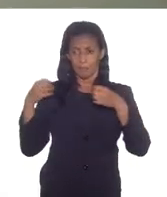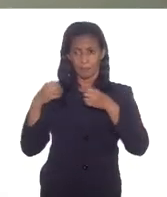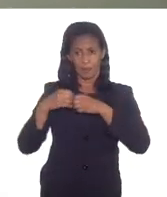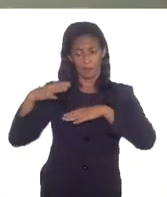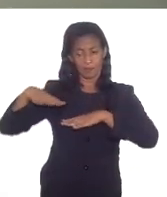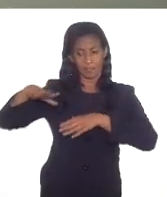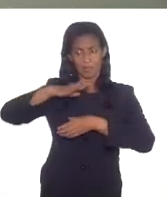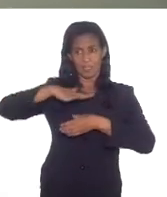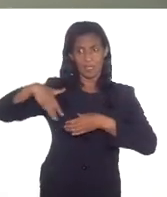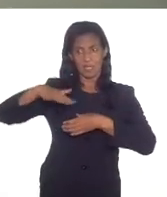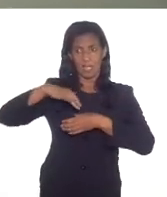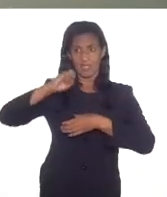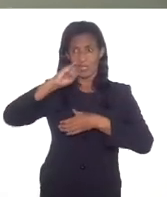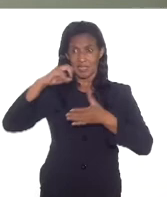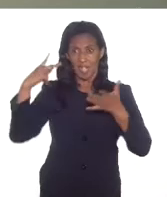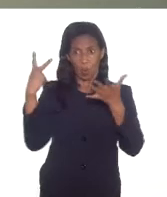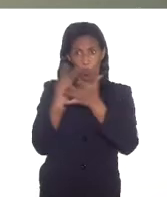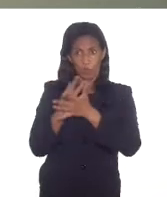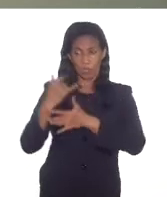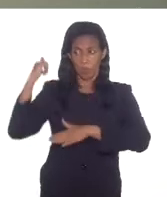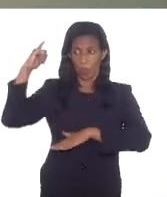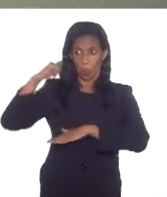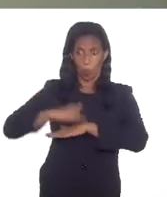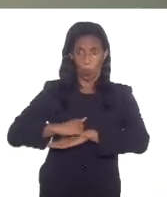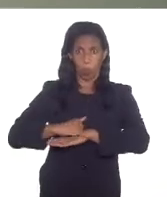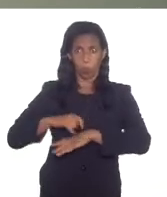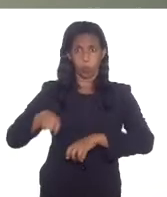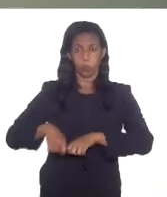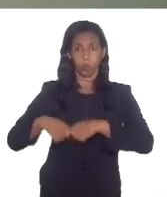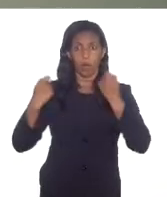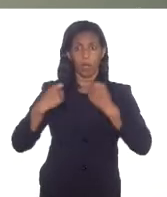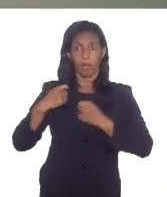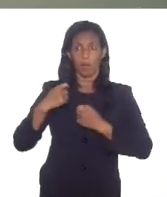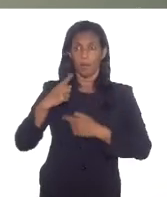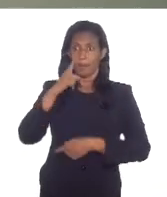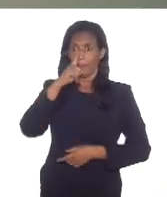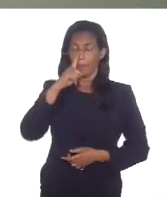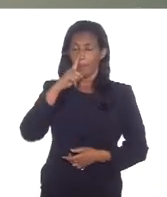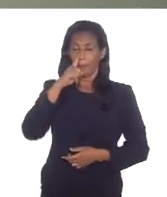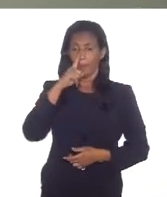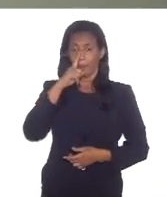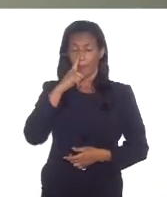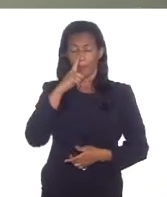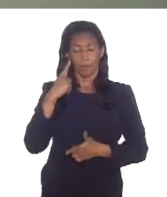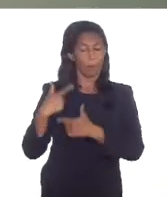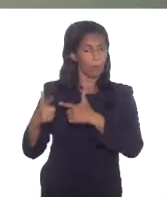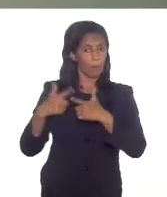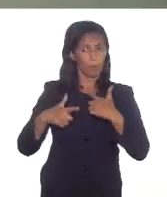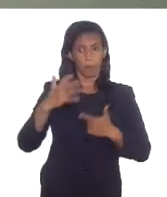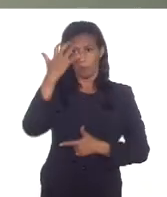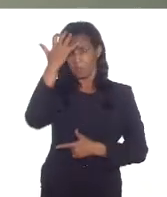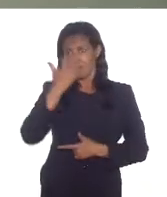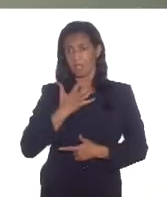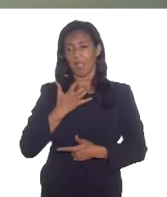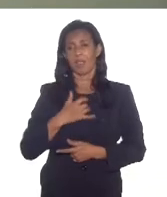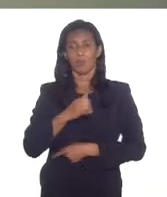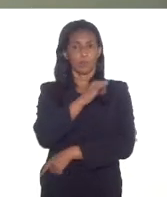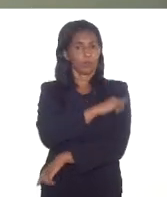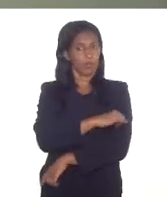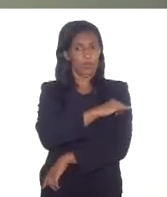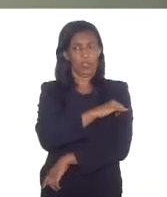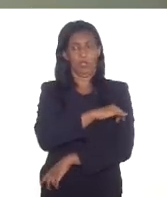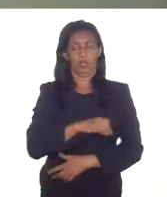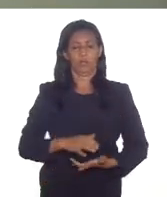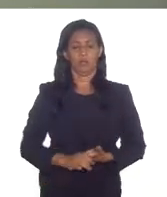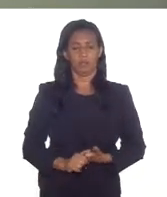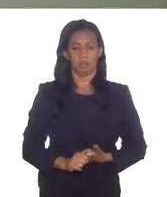Né. Um acidente pode ter proporções desastrosas para a nossa cidade. Então, tem uma questão aí